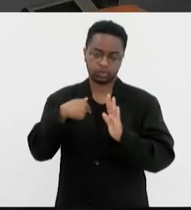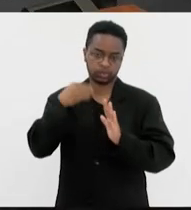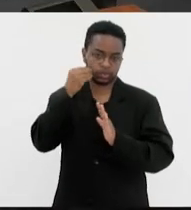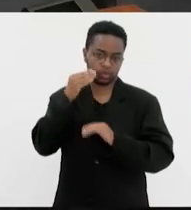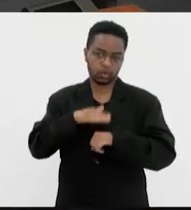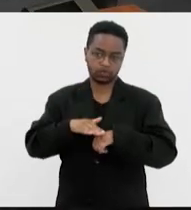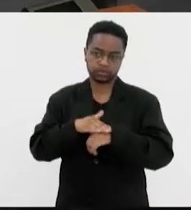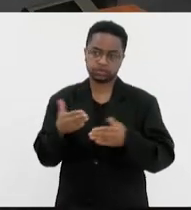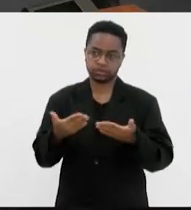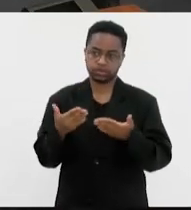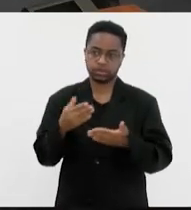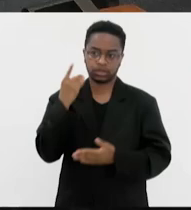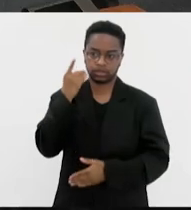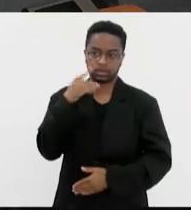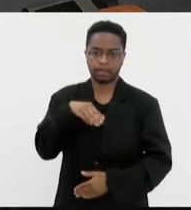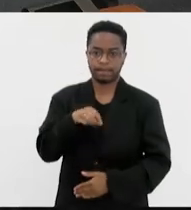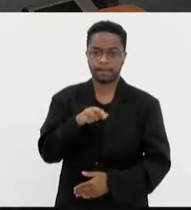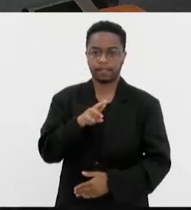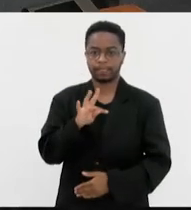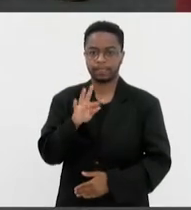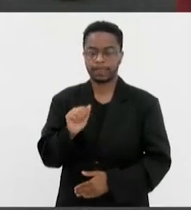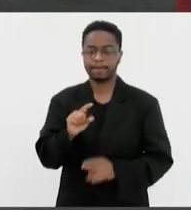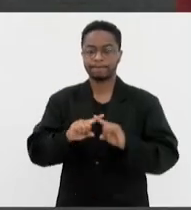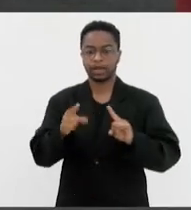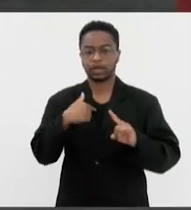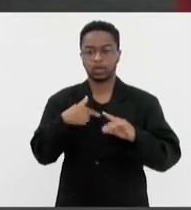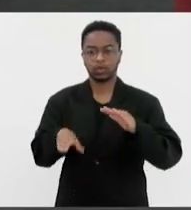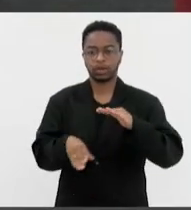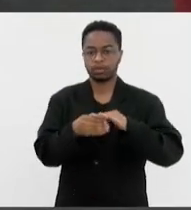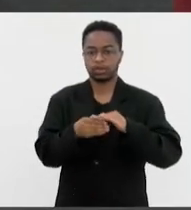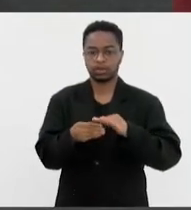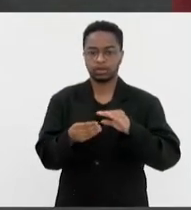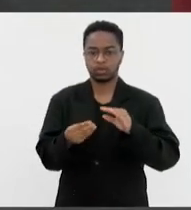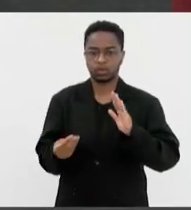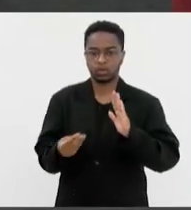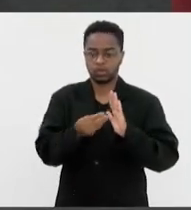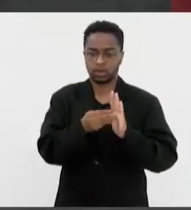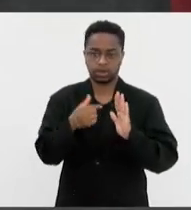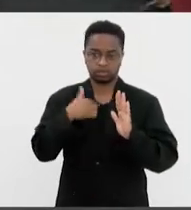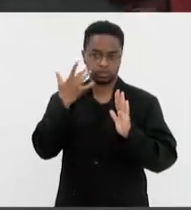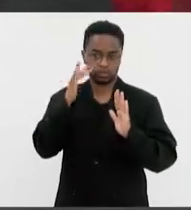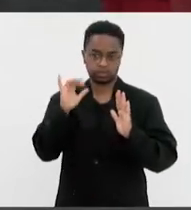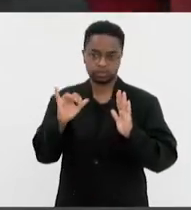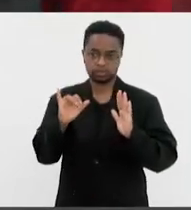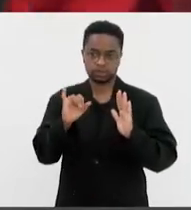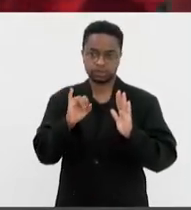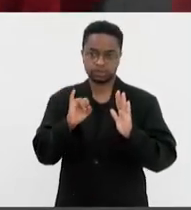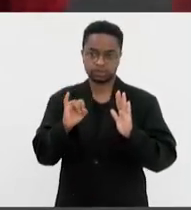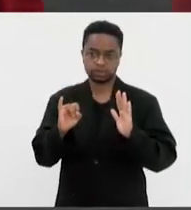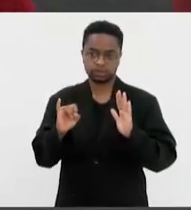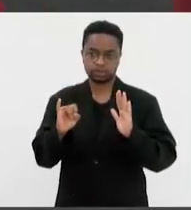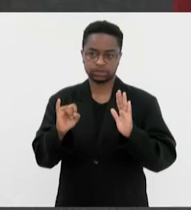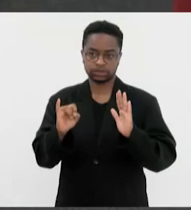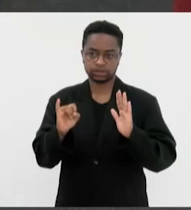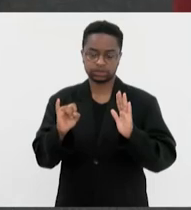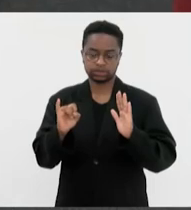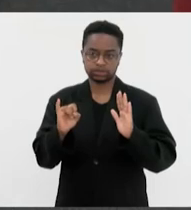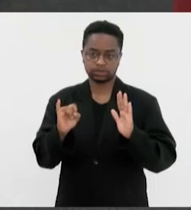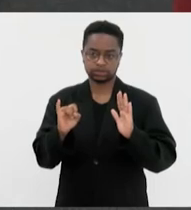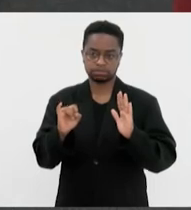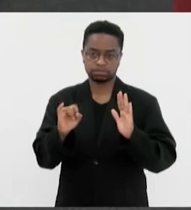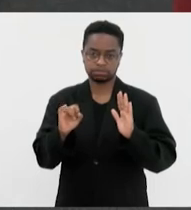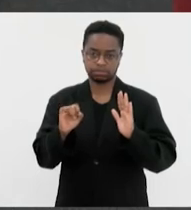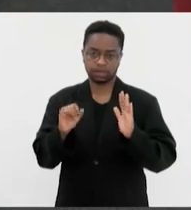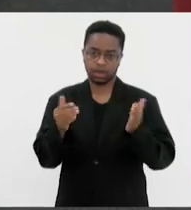deputada Marta Rocha. É que eu apresentei uma emenda, mas não sei se nessa... se nessa etapa